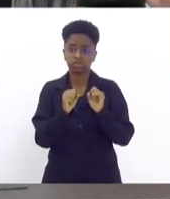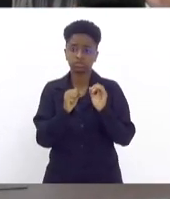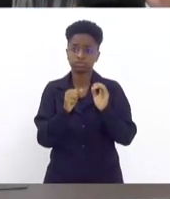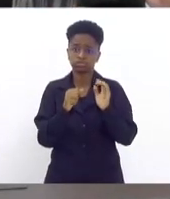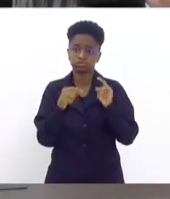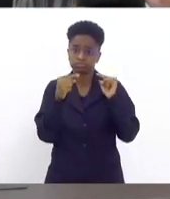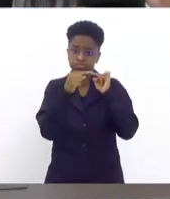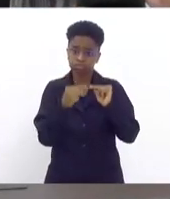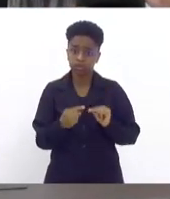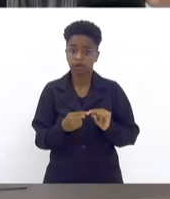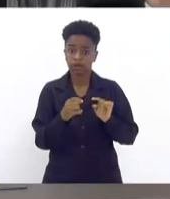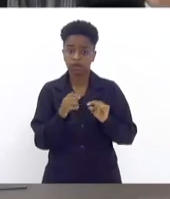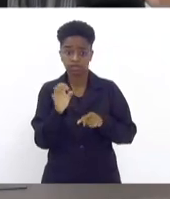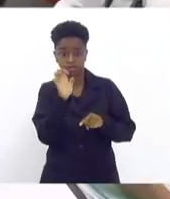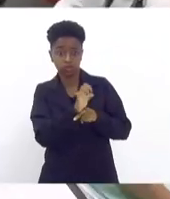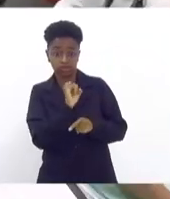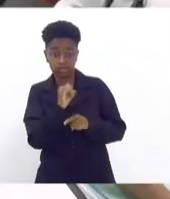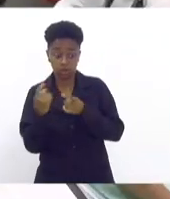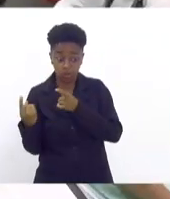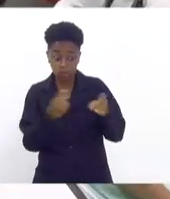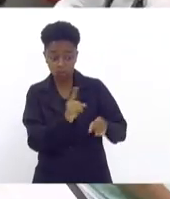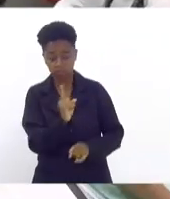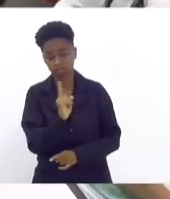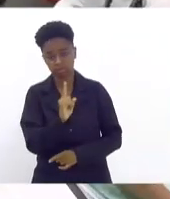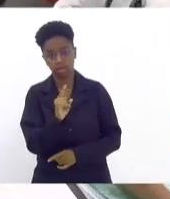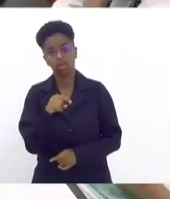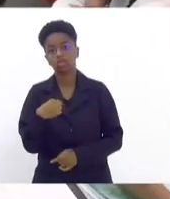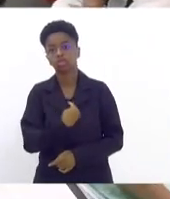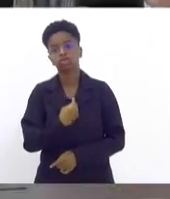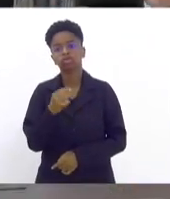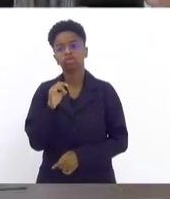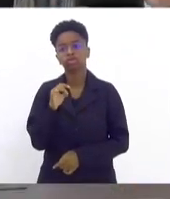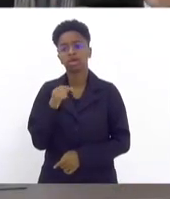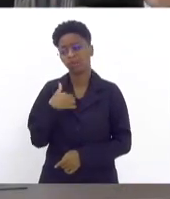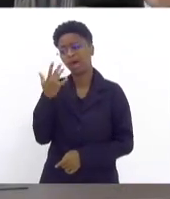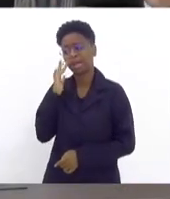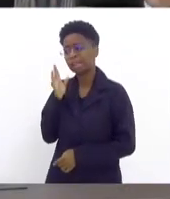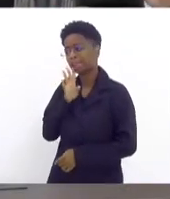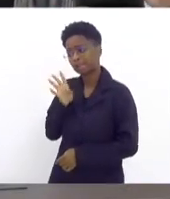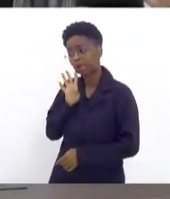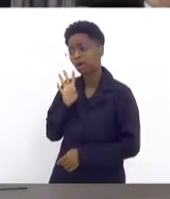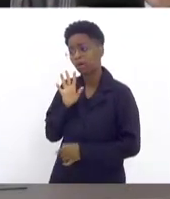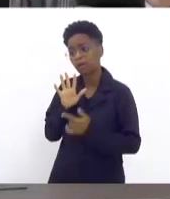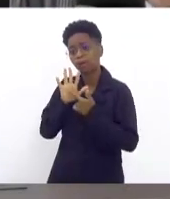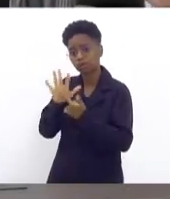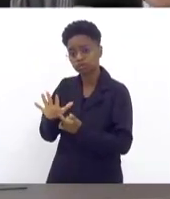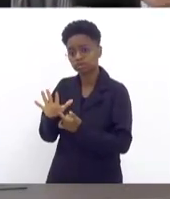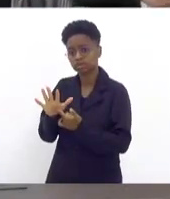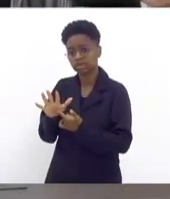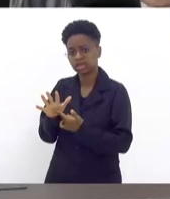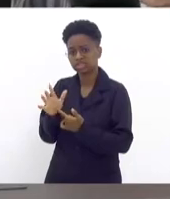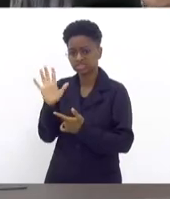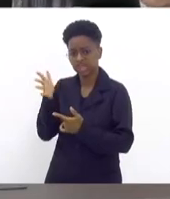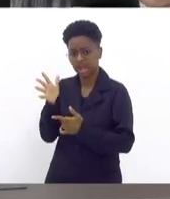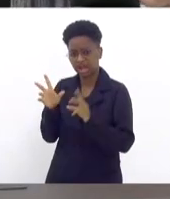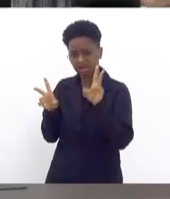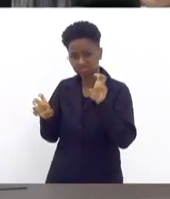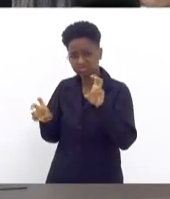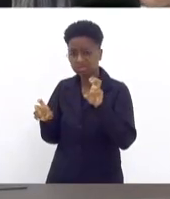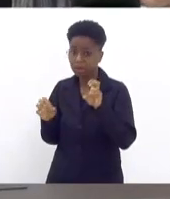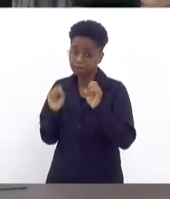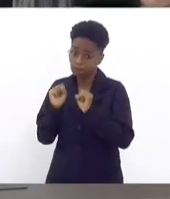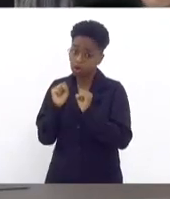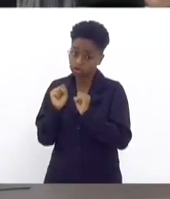estadual, desde que não contraria a norma federal, né? Então, só tá fazendo... Eu até acho que seria legal mencionar a lei federal. Não sei se já menciona. Podia mencionar